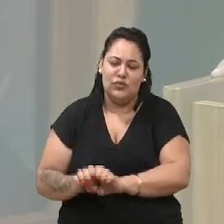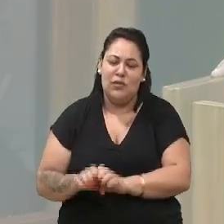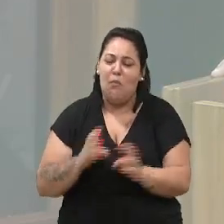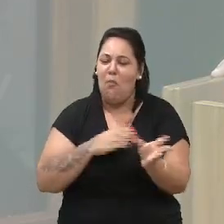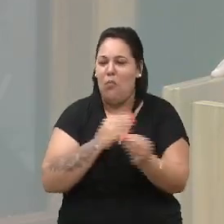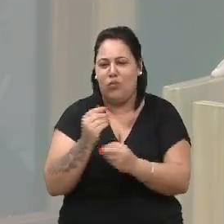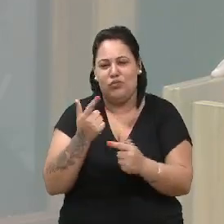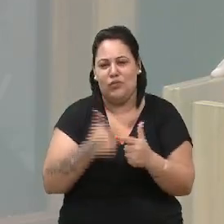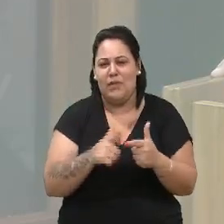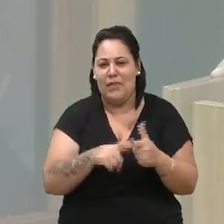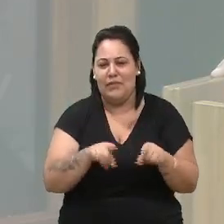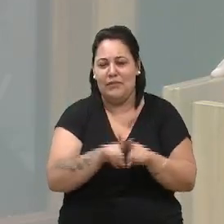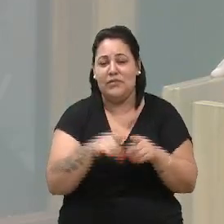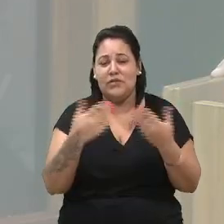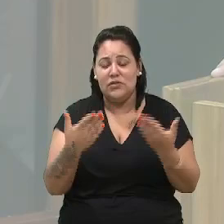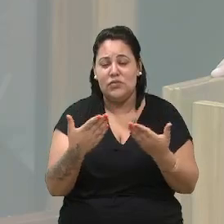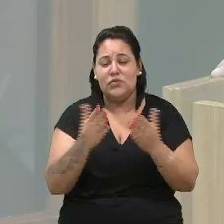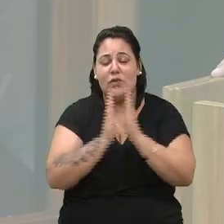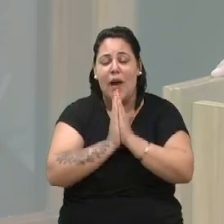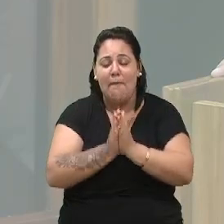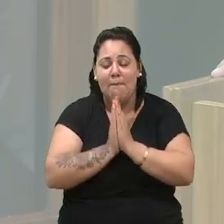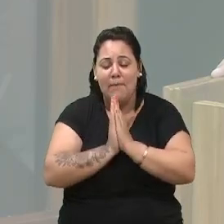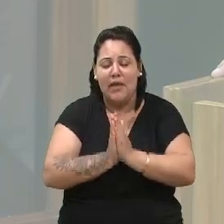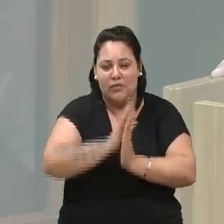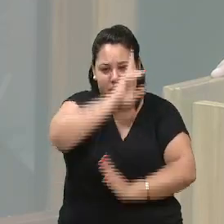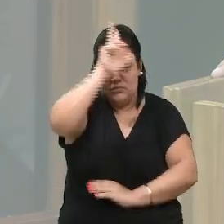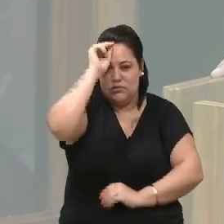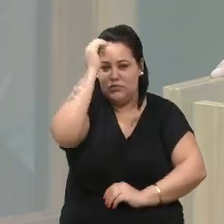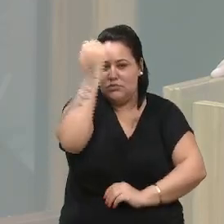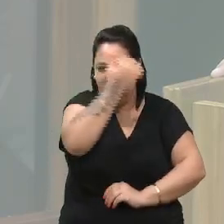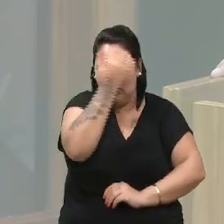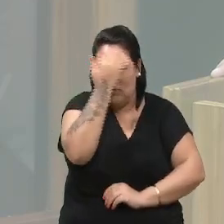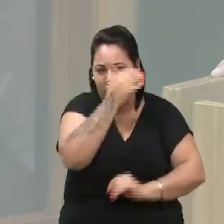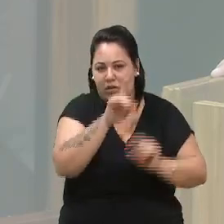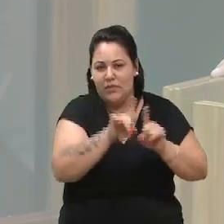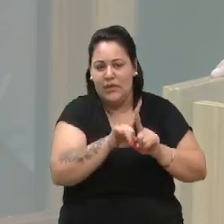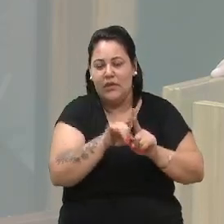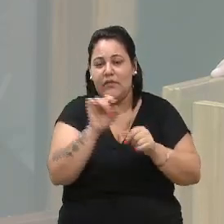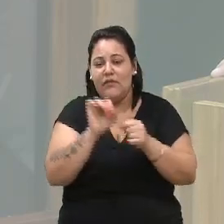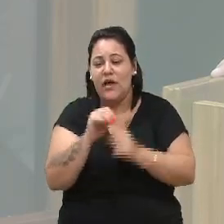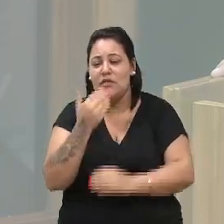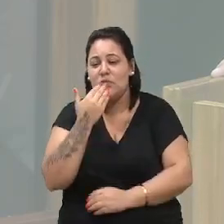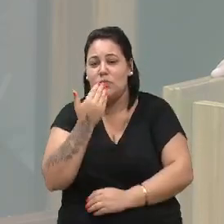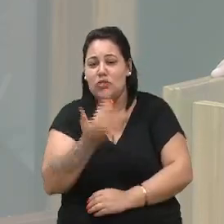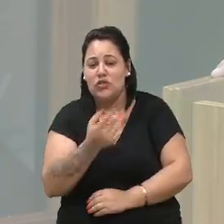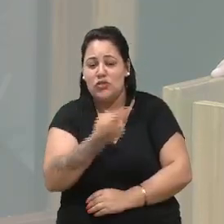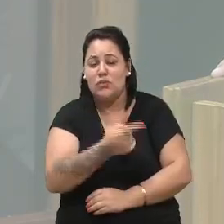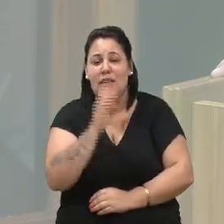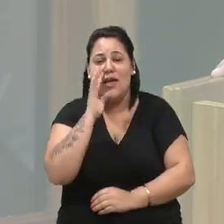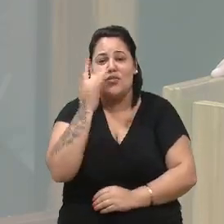transtornos. Então, um apelo aqui ao prefeito Adiló, né, que encaminhe a solução desse